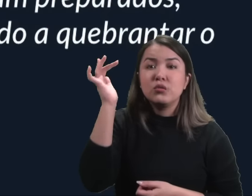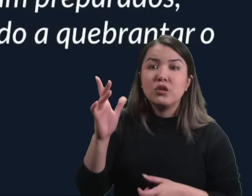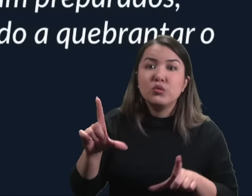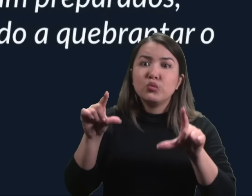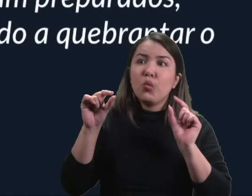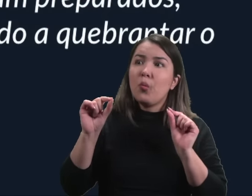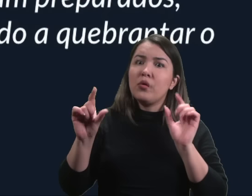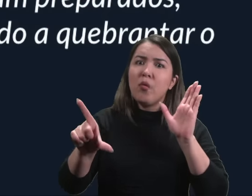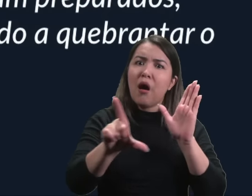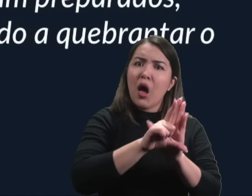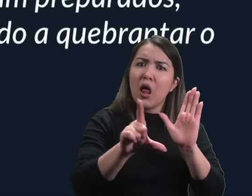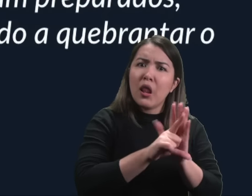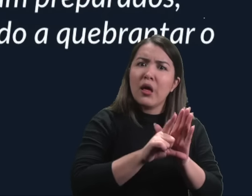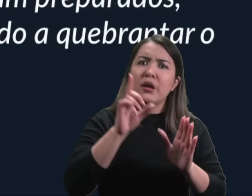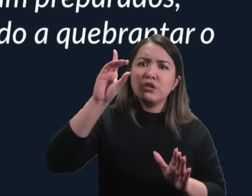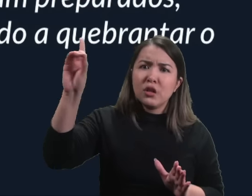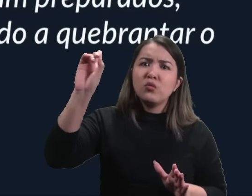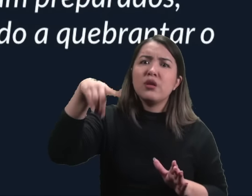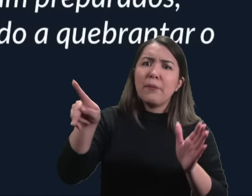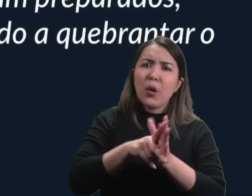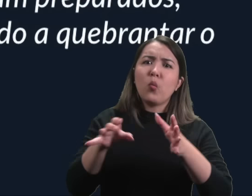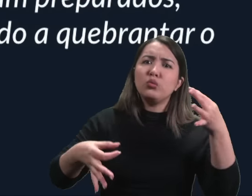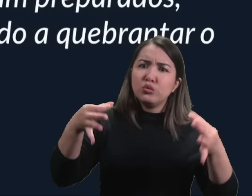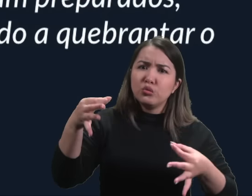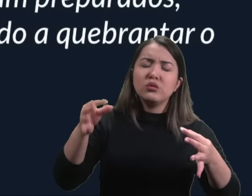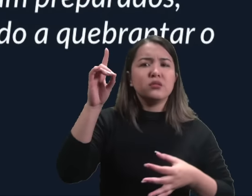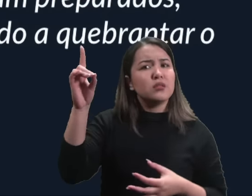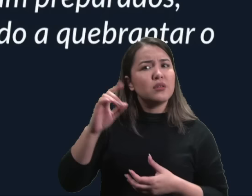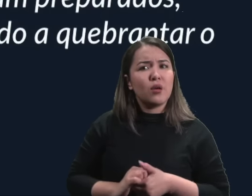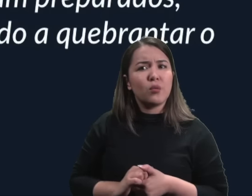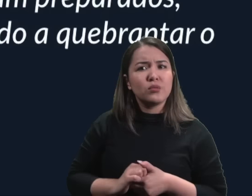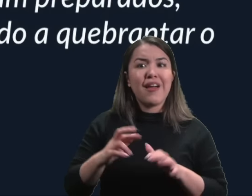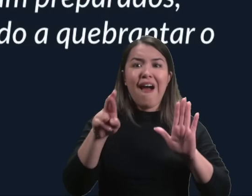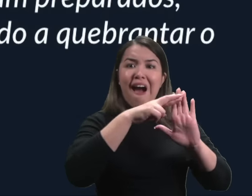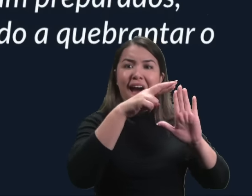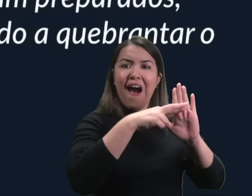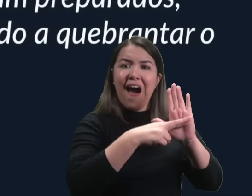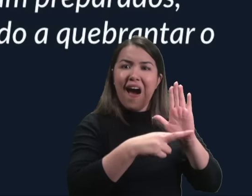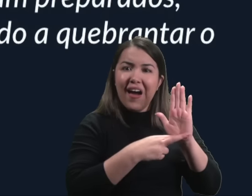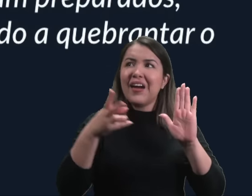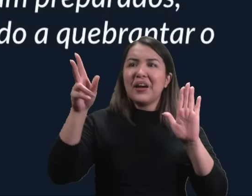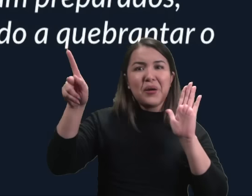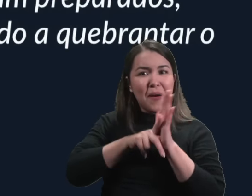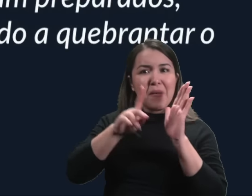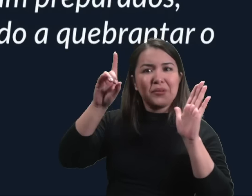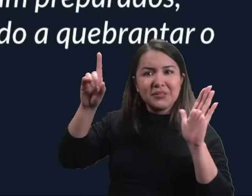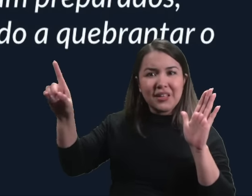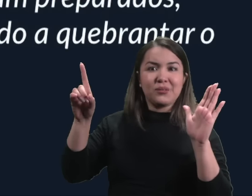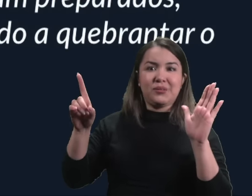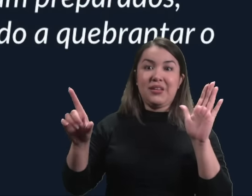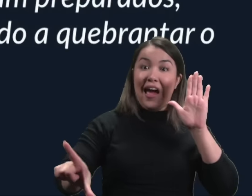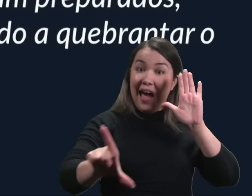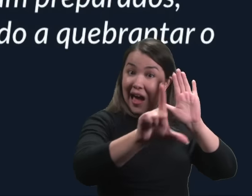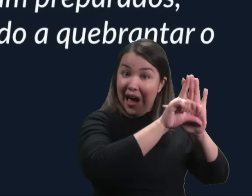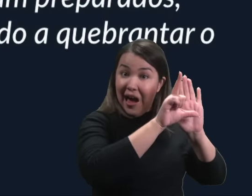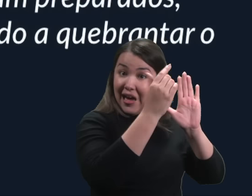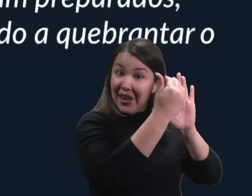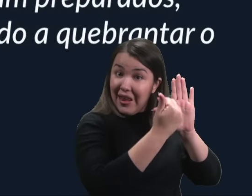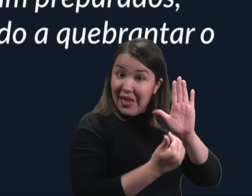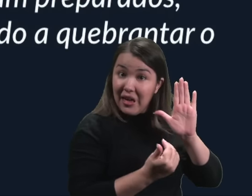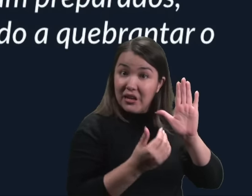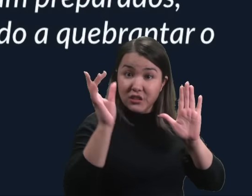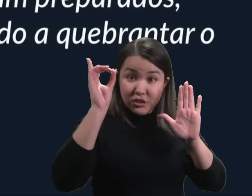padrão da Justiça de Deus e a regra do seu governo Ou seja a lei de Deus é o padrão do